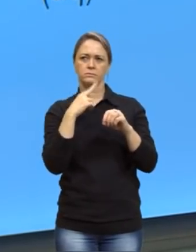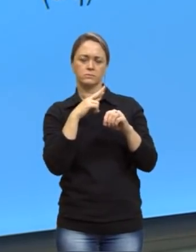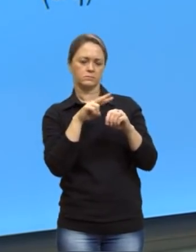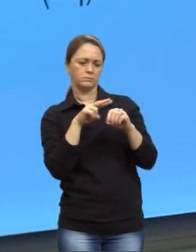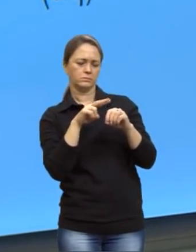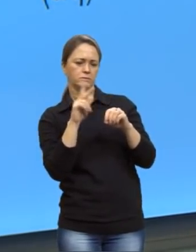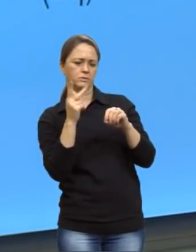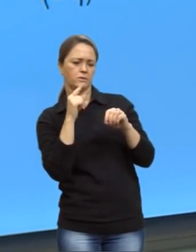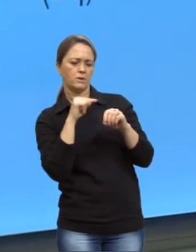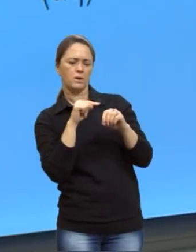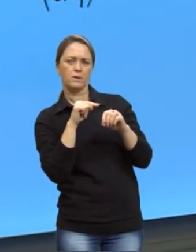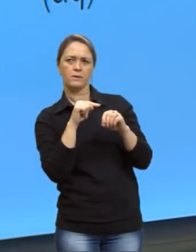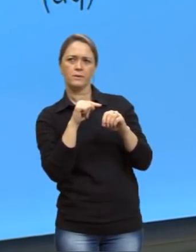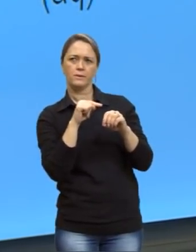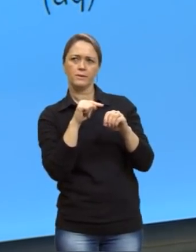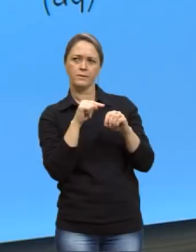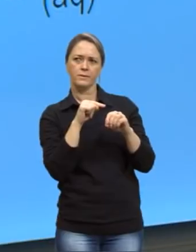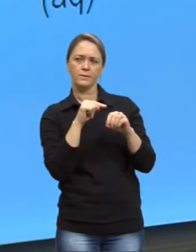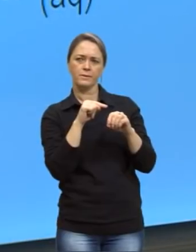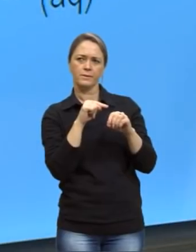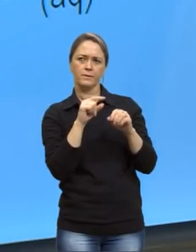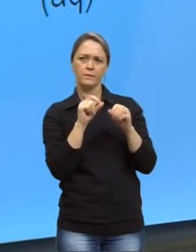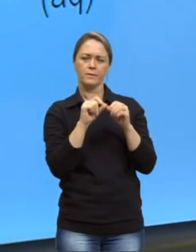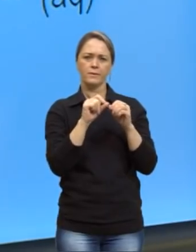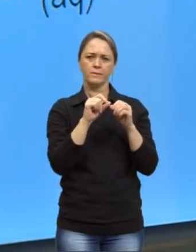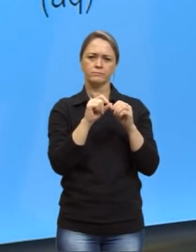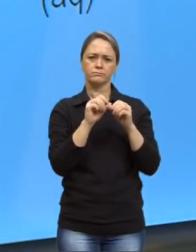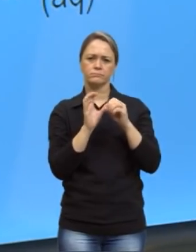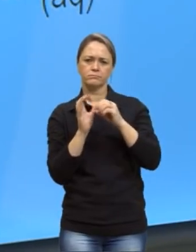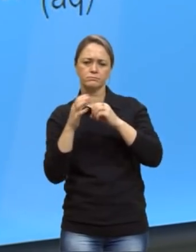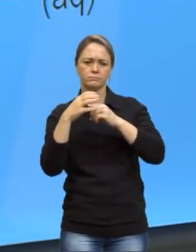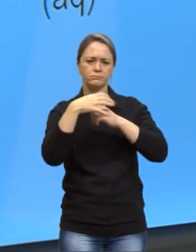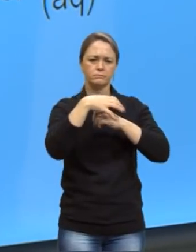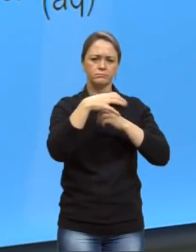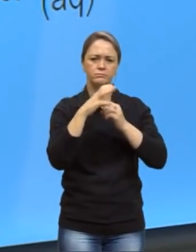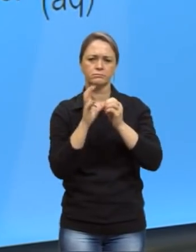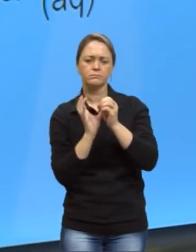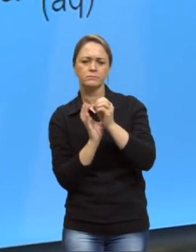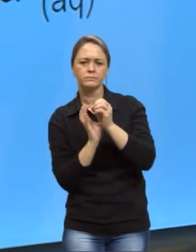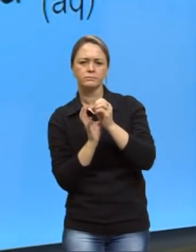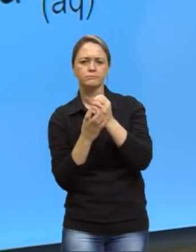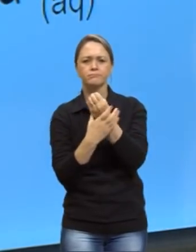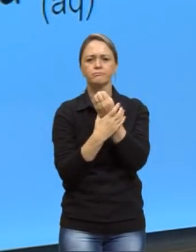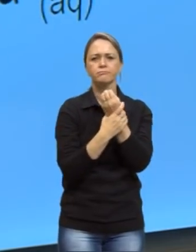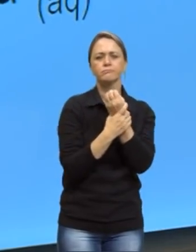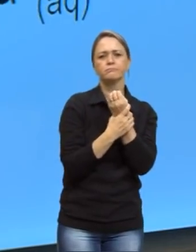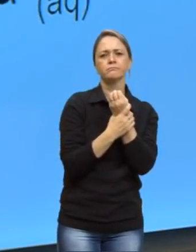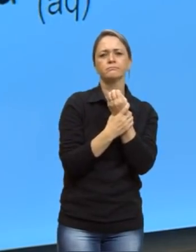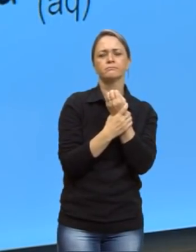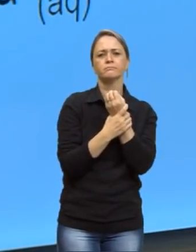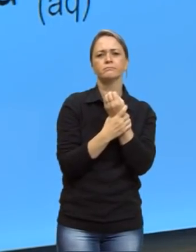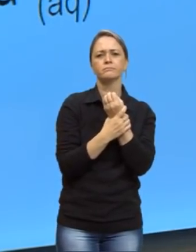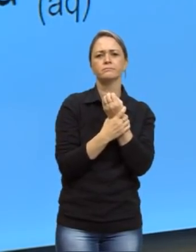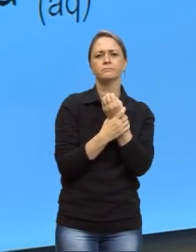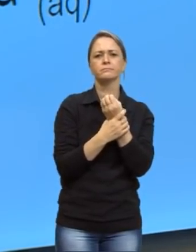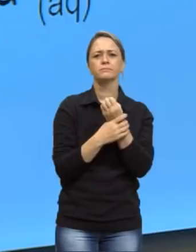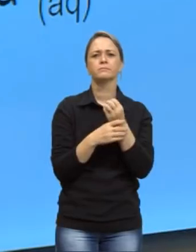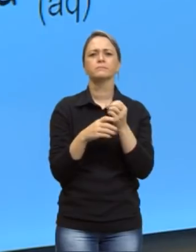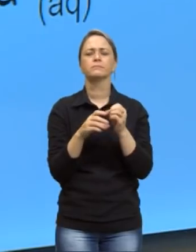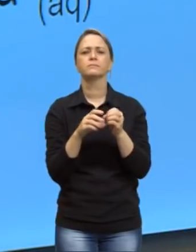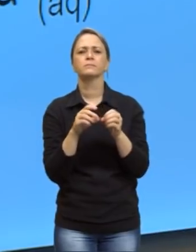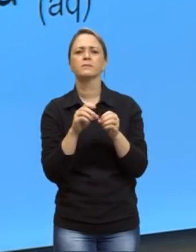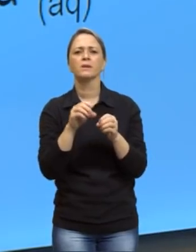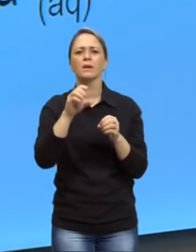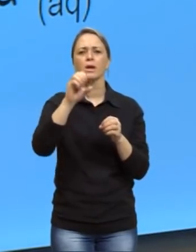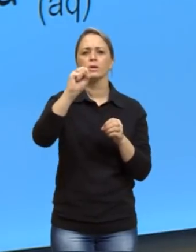estarão voltados formando como se fosse uma cúpula uma é de proteção isso é chamado do efeito de